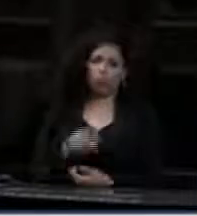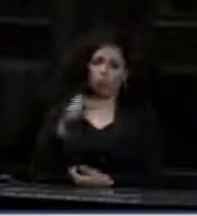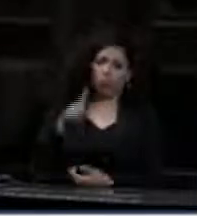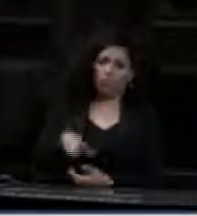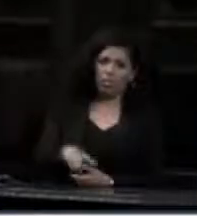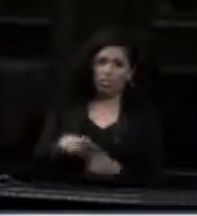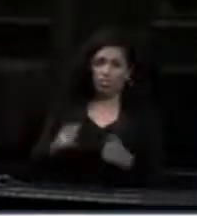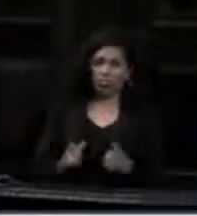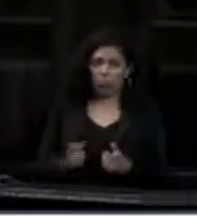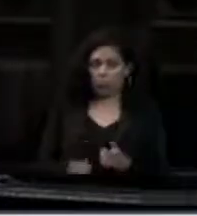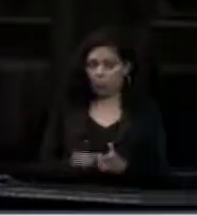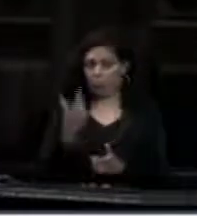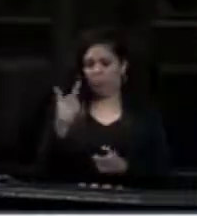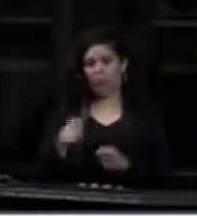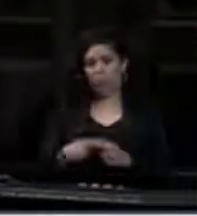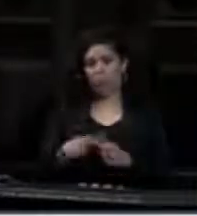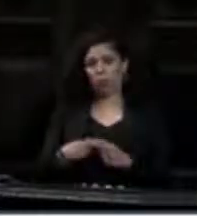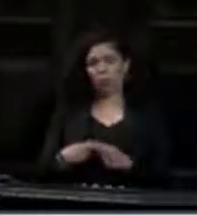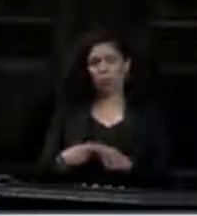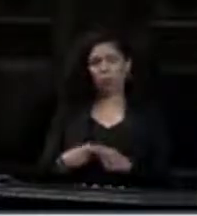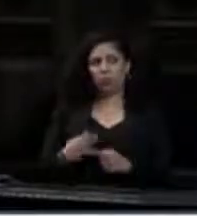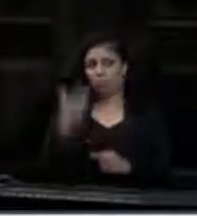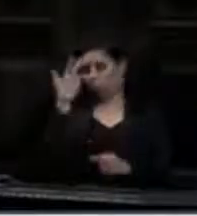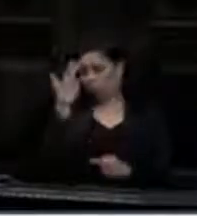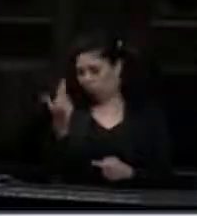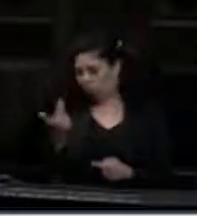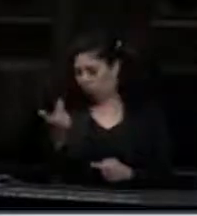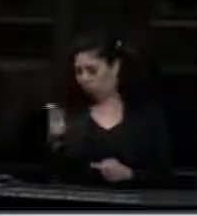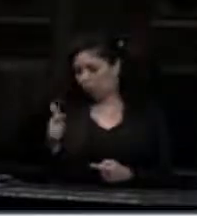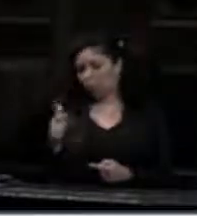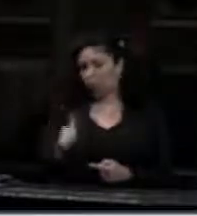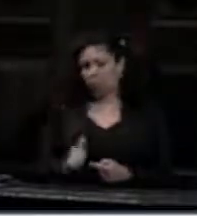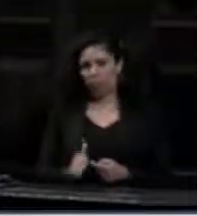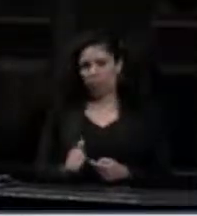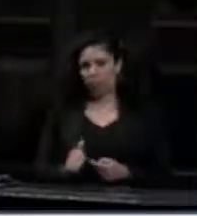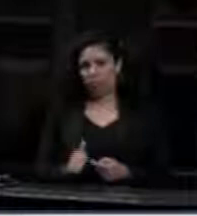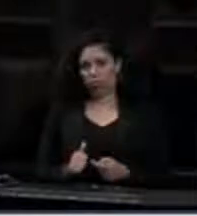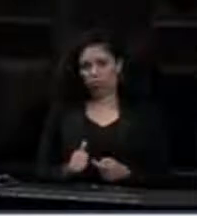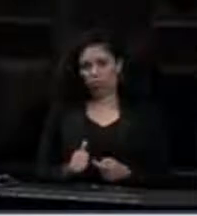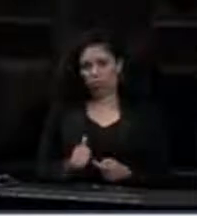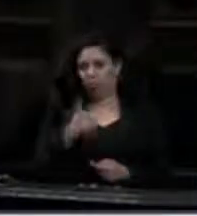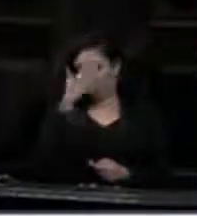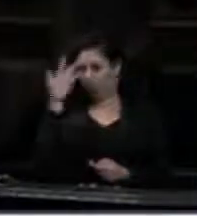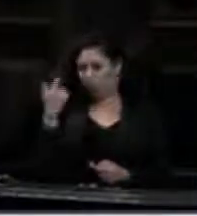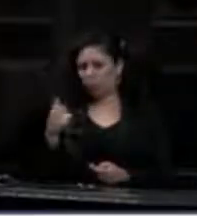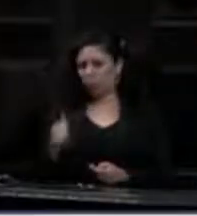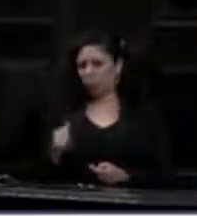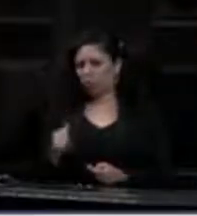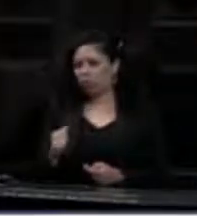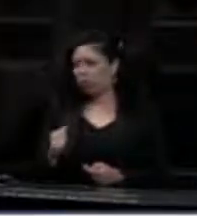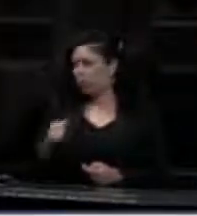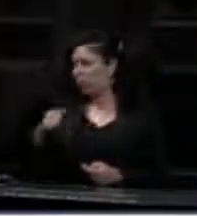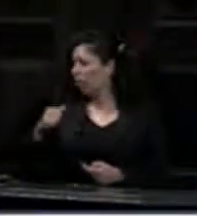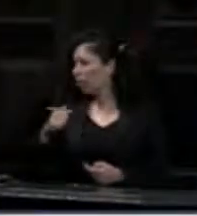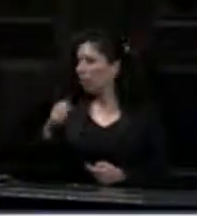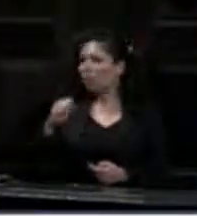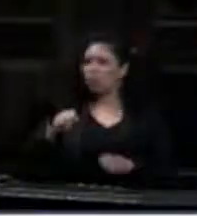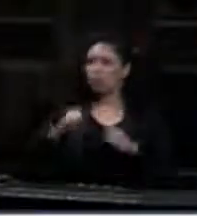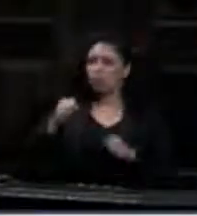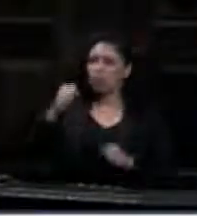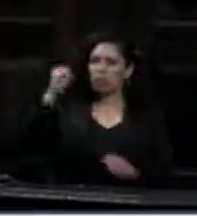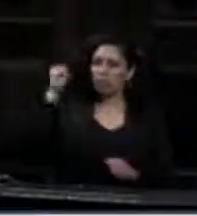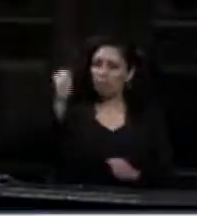porque não é comum em campanhas de presidentes se tentarem assassinar o